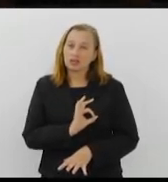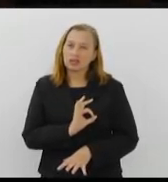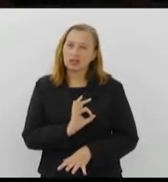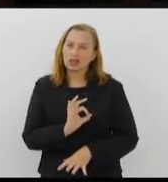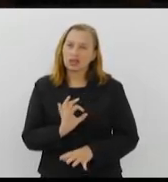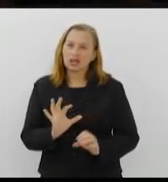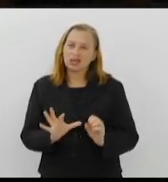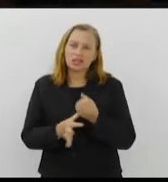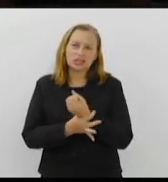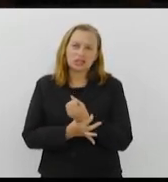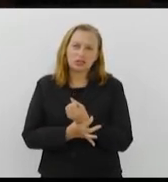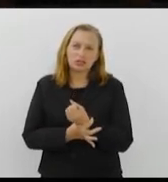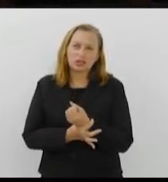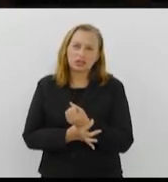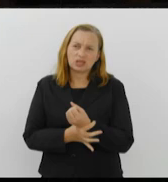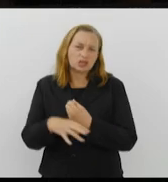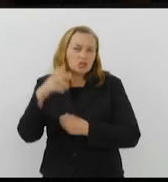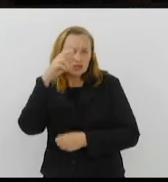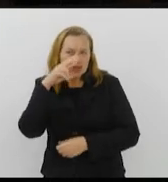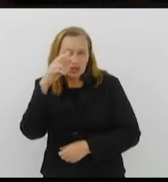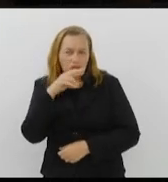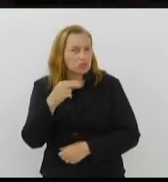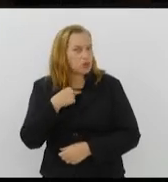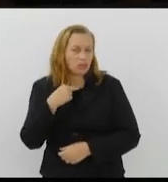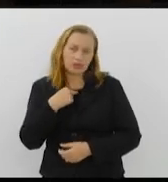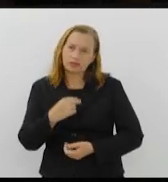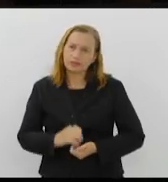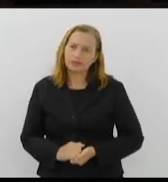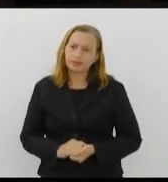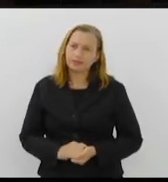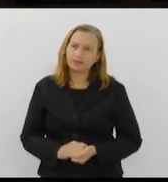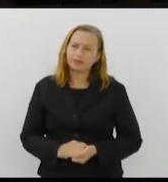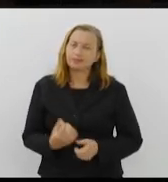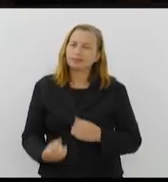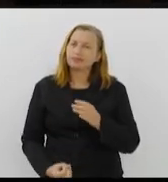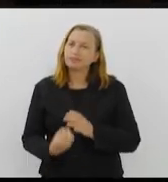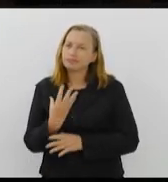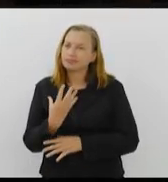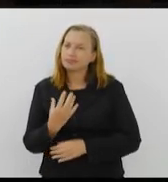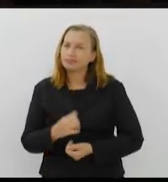pode abordar ninguém, pô. Não pode abordar. A criação